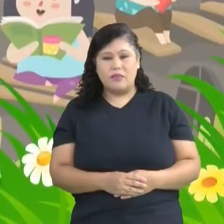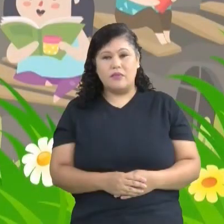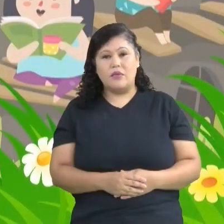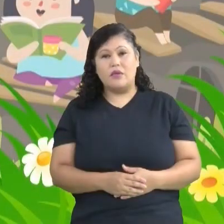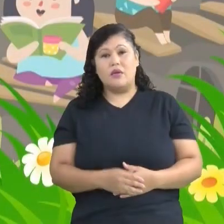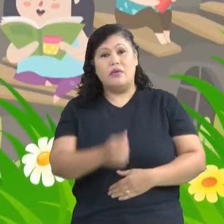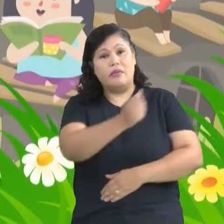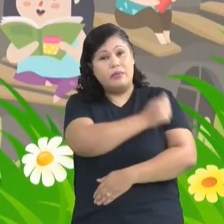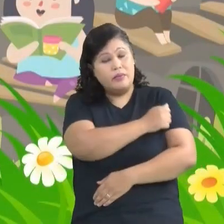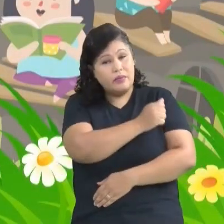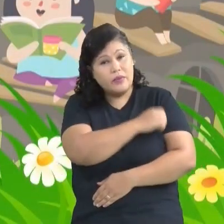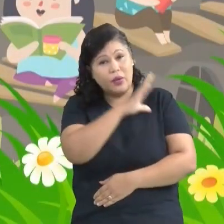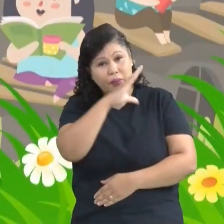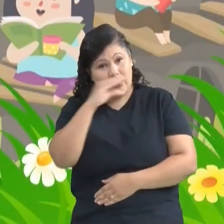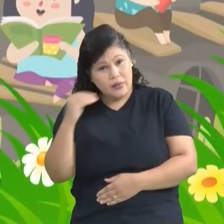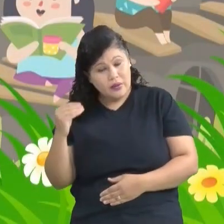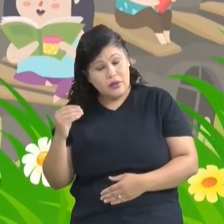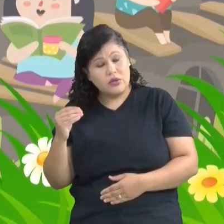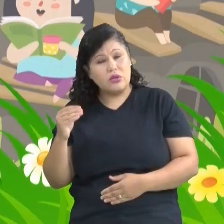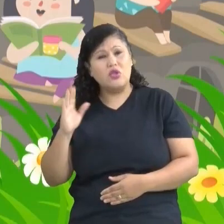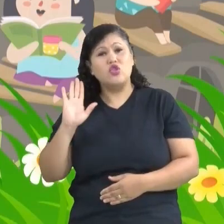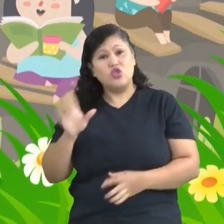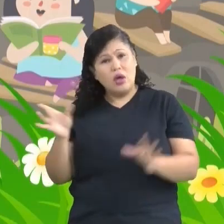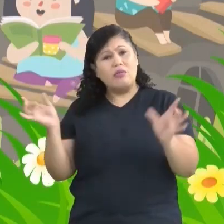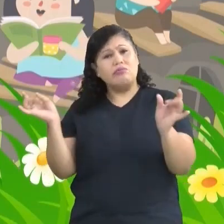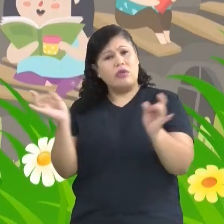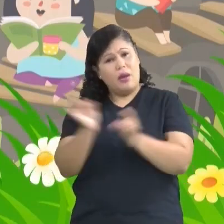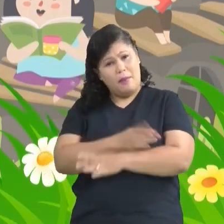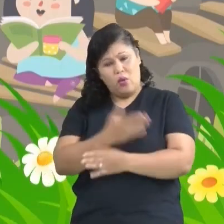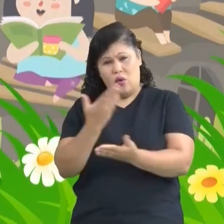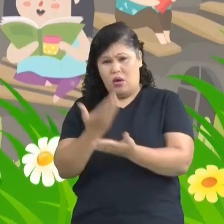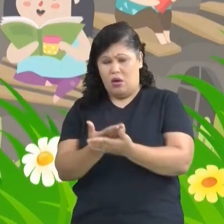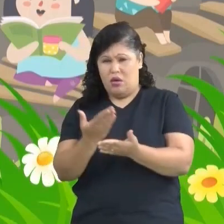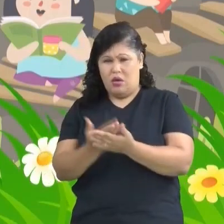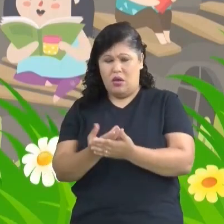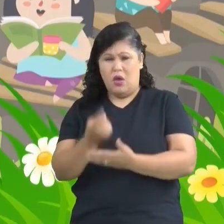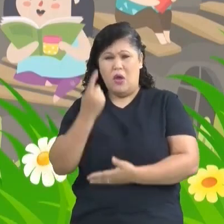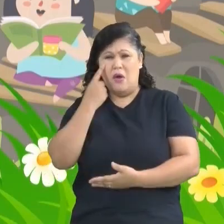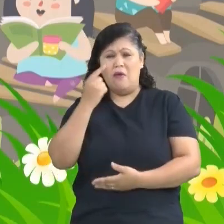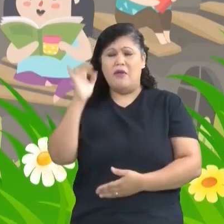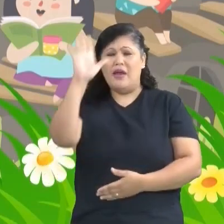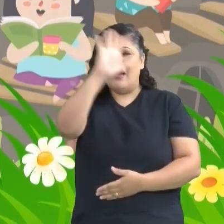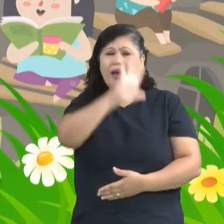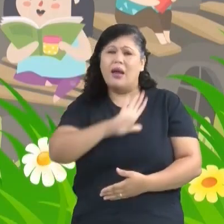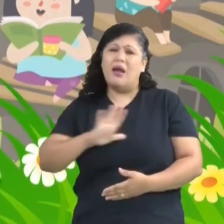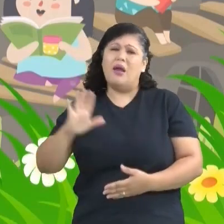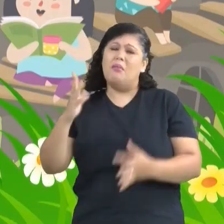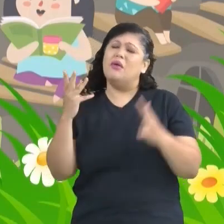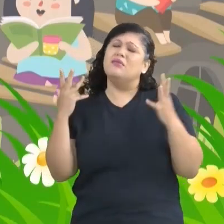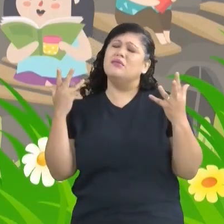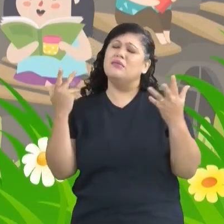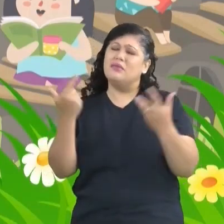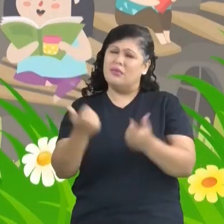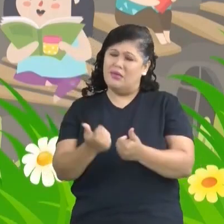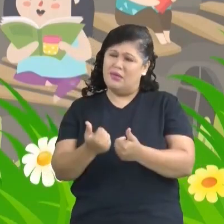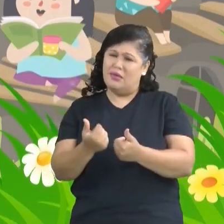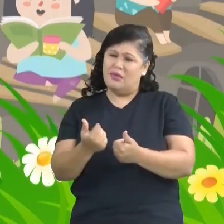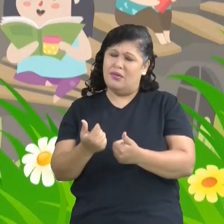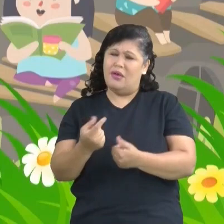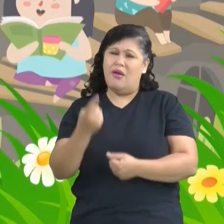Crianças, nós finalizamos a nossa aula de hoje com esse cenário maravilhoso. Esses cenários são de